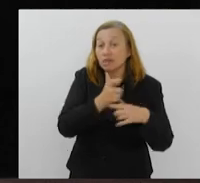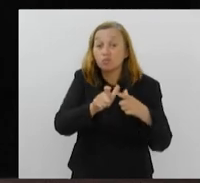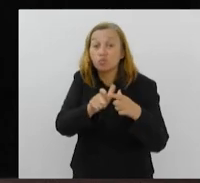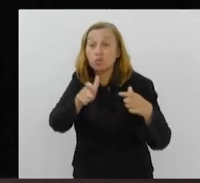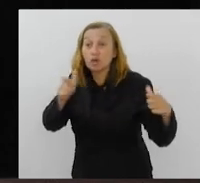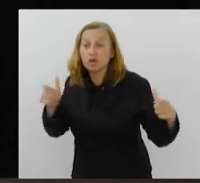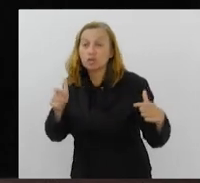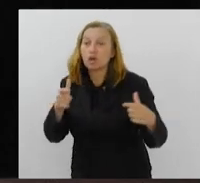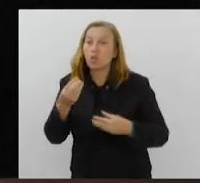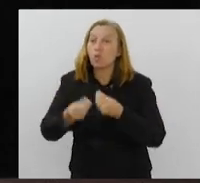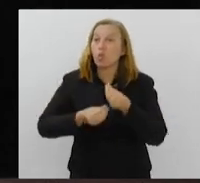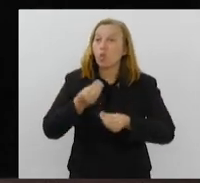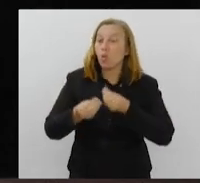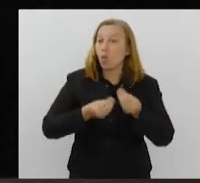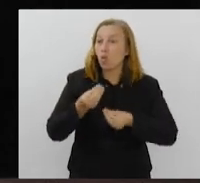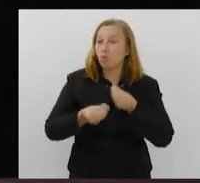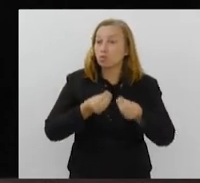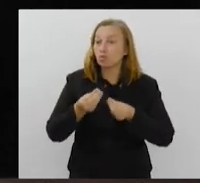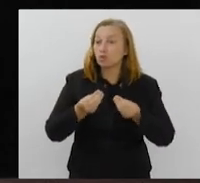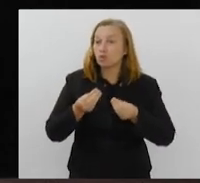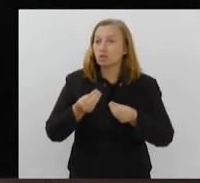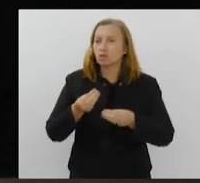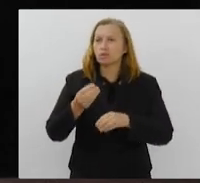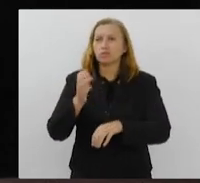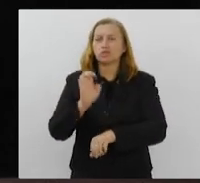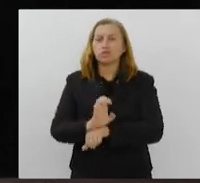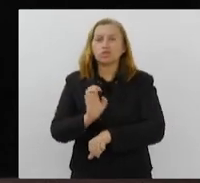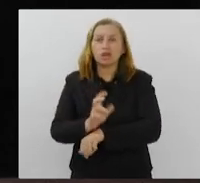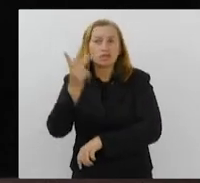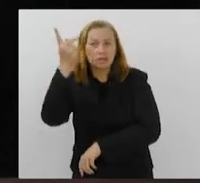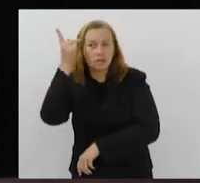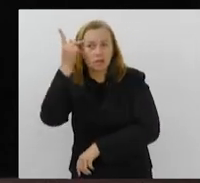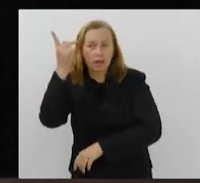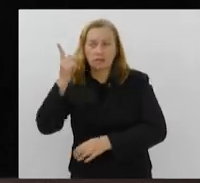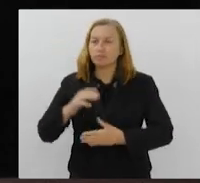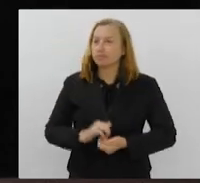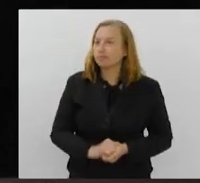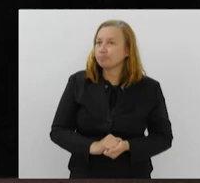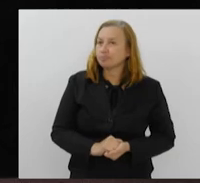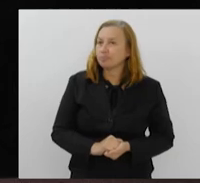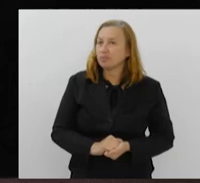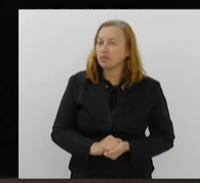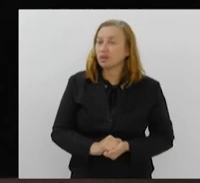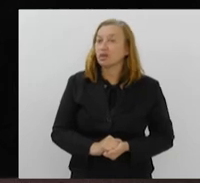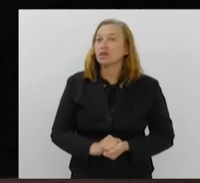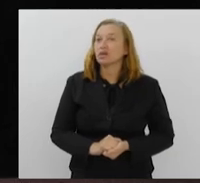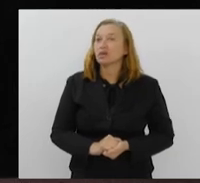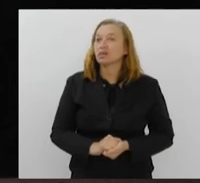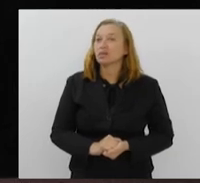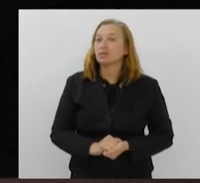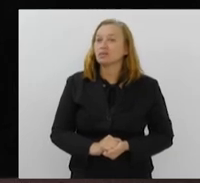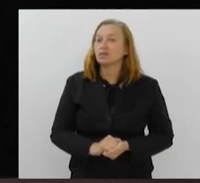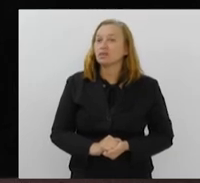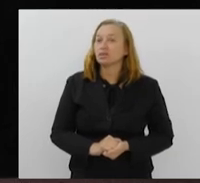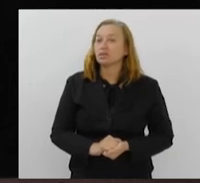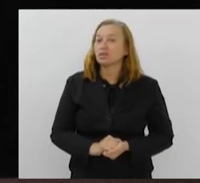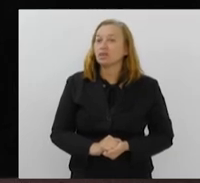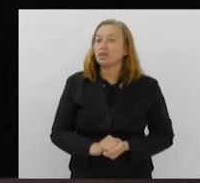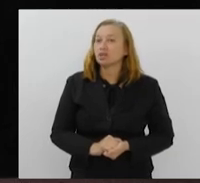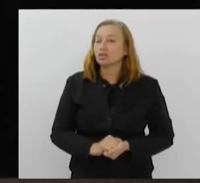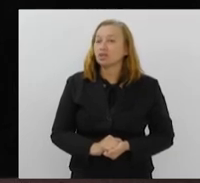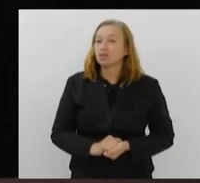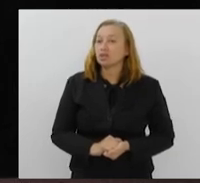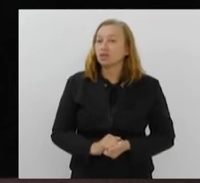né, como especialmente no estado de São Paulo e cidades do estado de São Paulo, né? A defasagem das menores